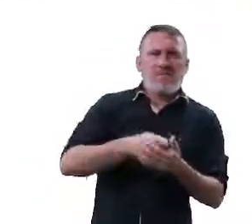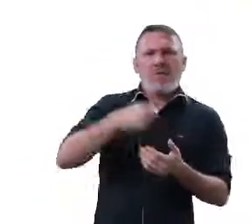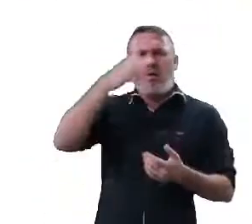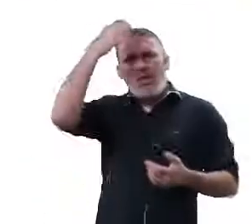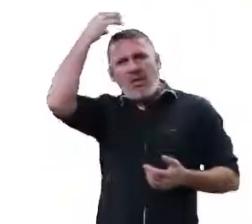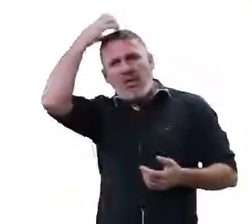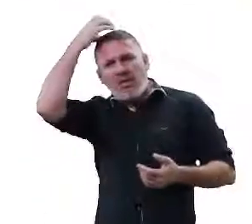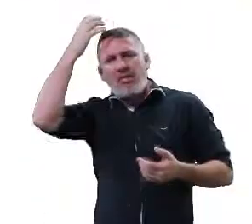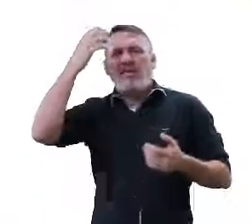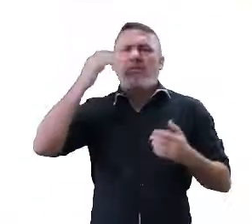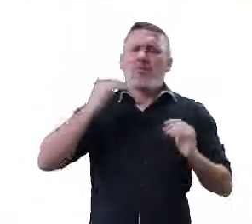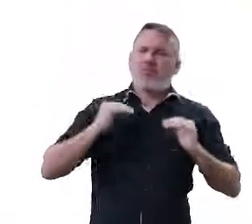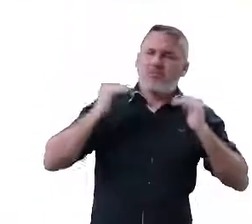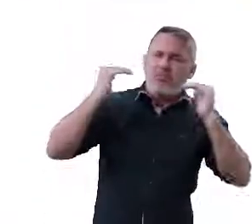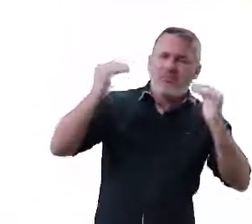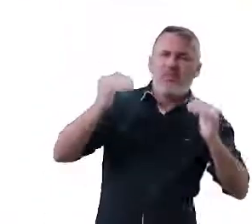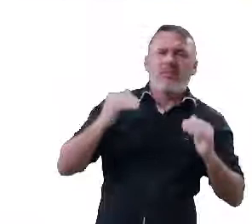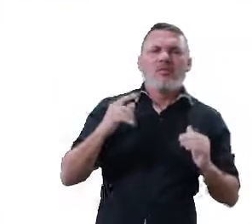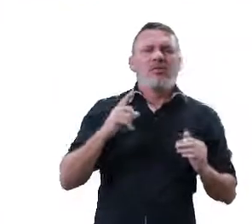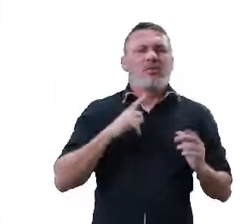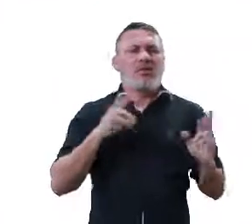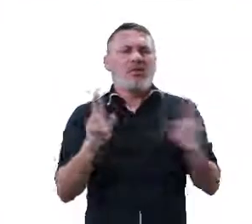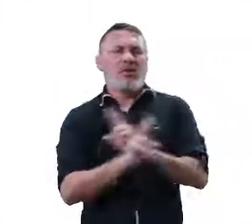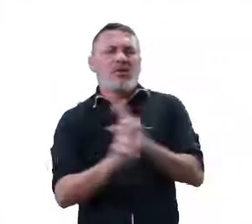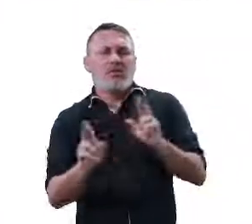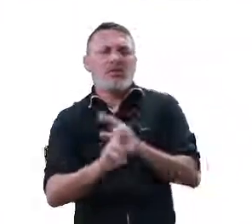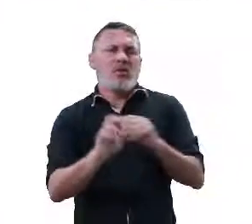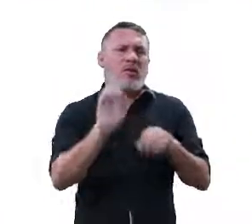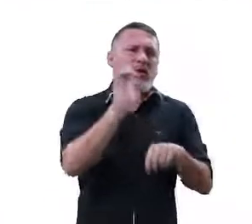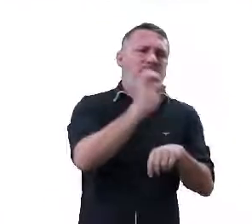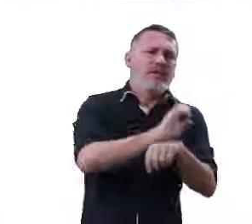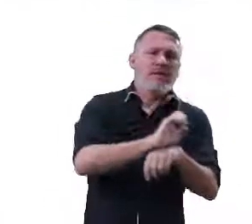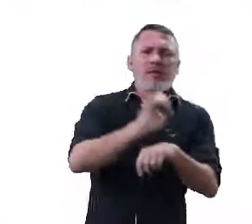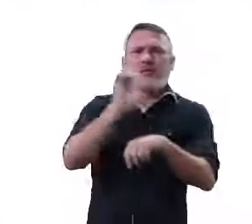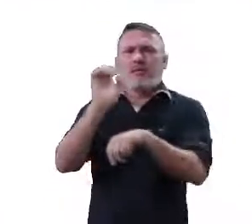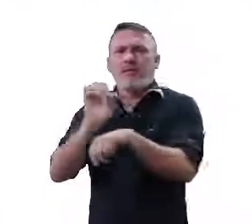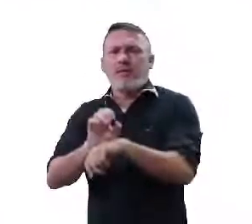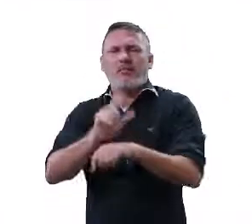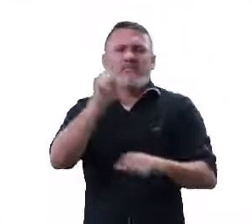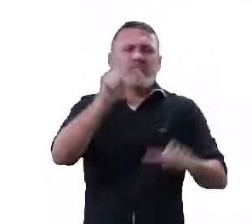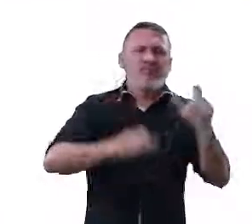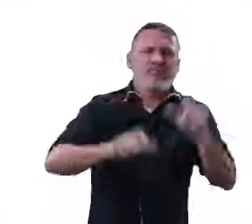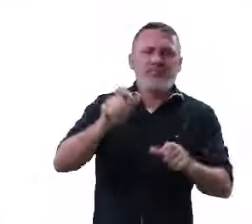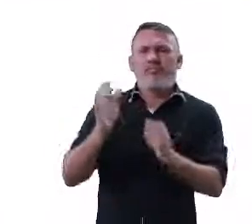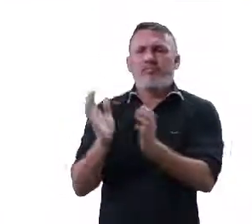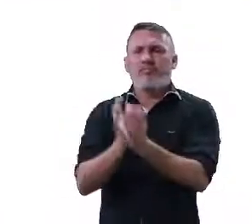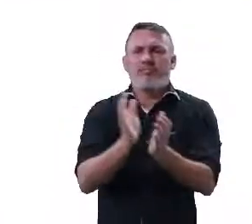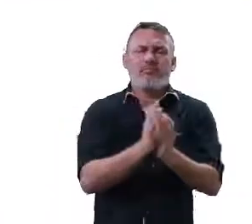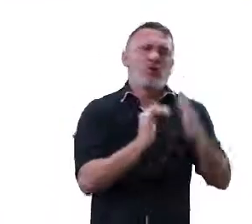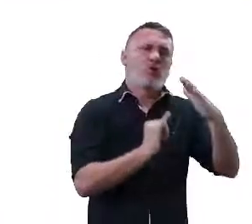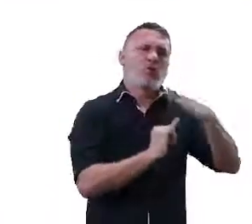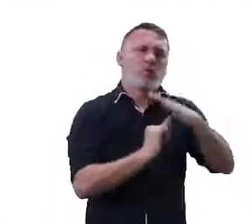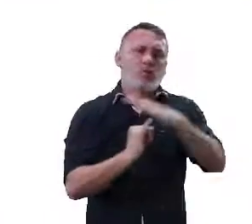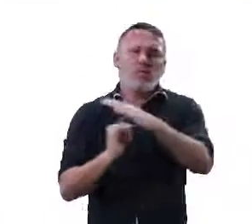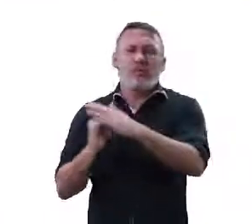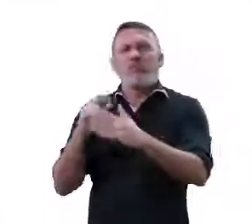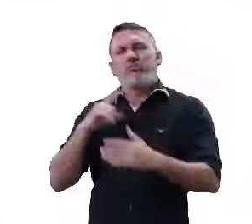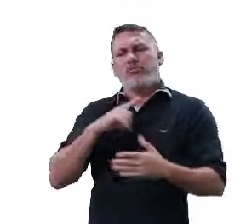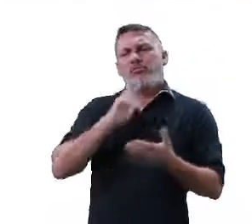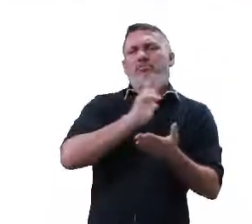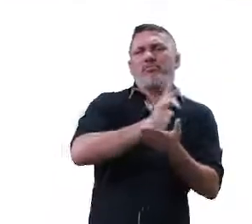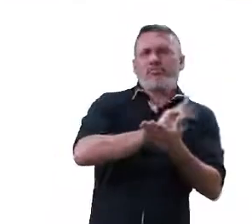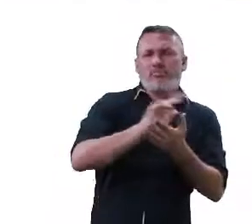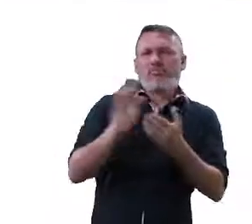monarquia, república, né, como o indivíduo se relaciona com o Estado, né, no caso essa instituição escrita com